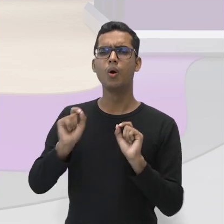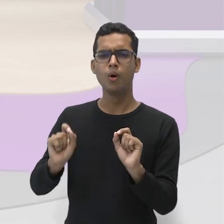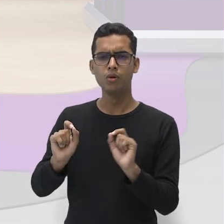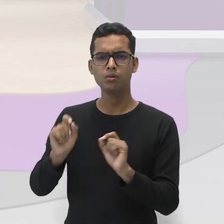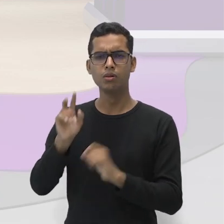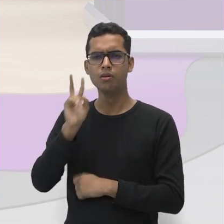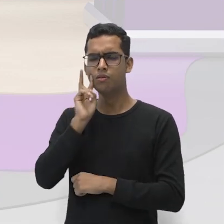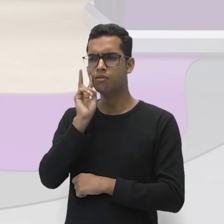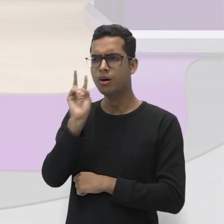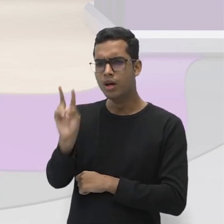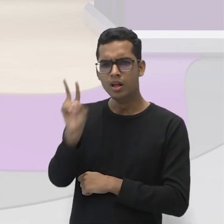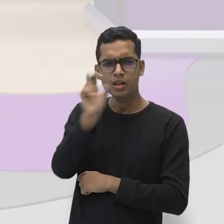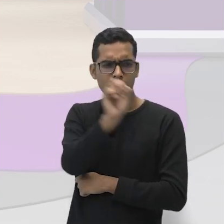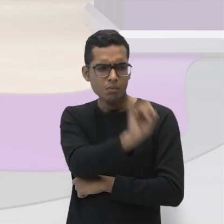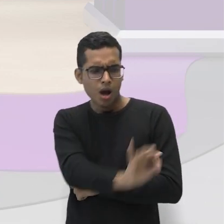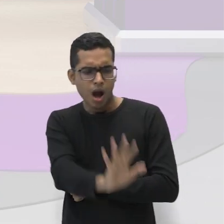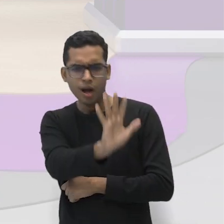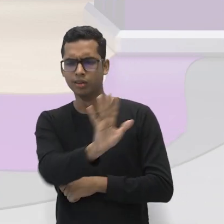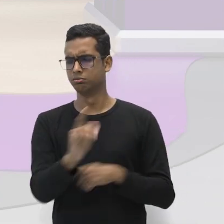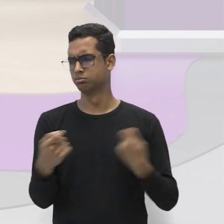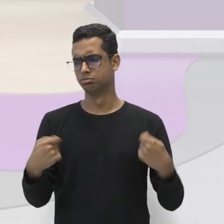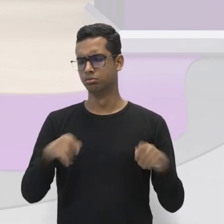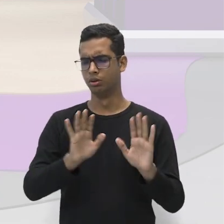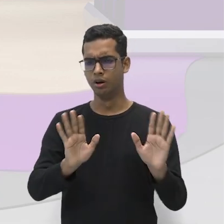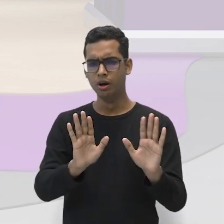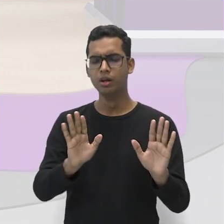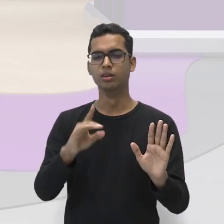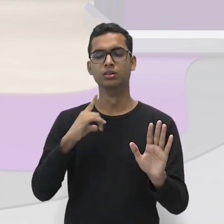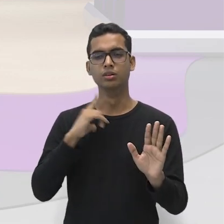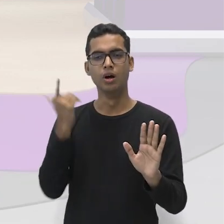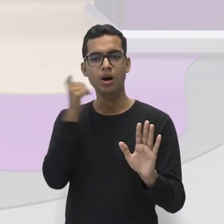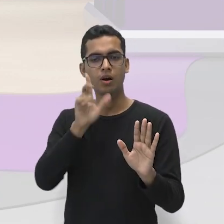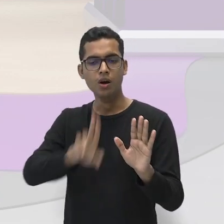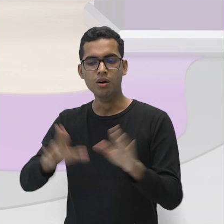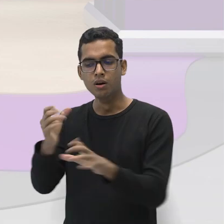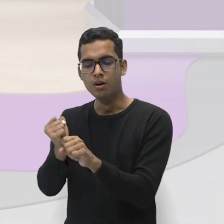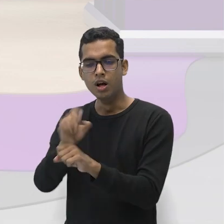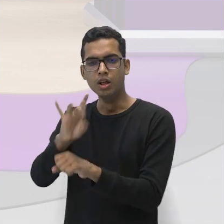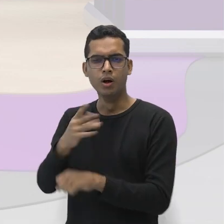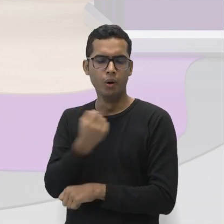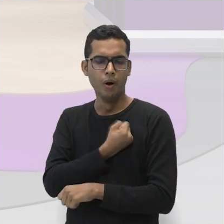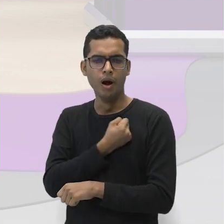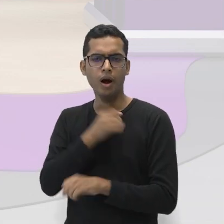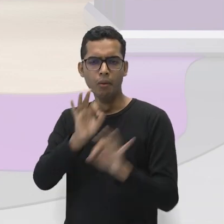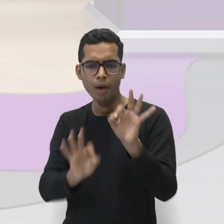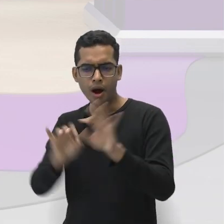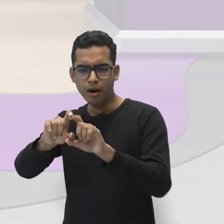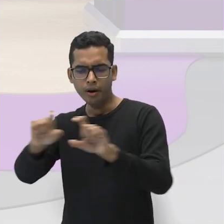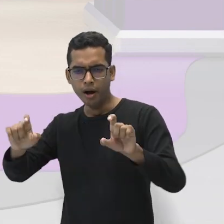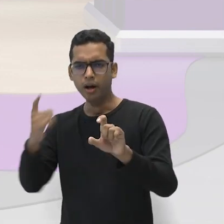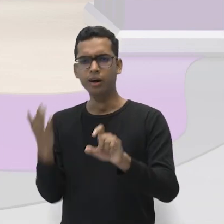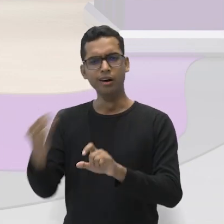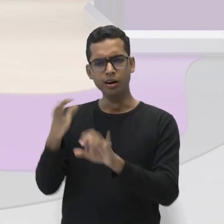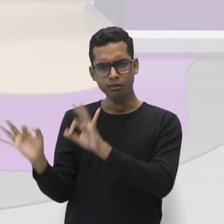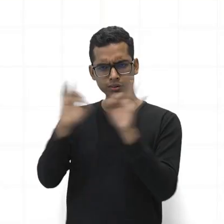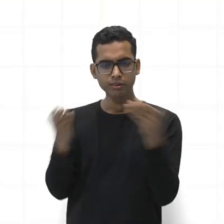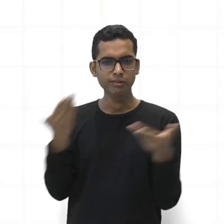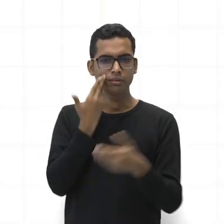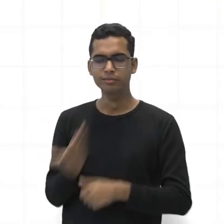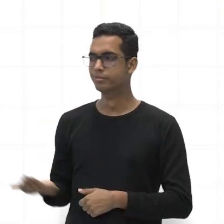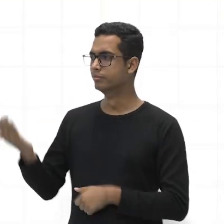da visualização, da imagem, tá bom? Da imagem, no nosso caso, da imagem do bolo, tá bom? Então, acompanha comigo aqui, ó, vejam